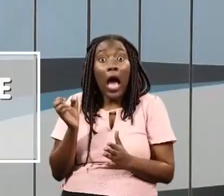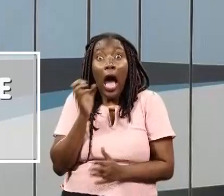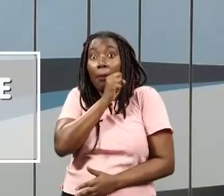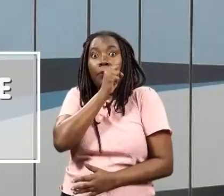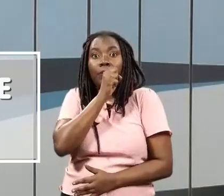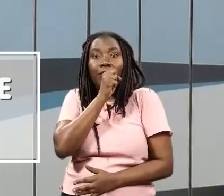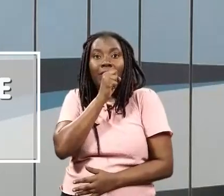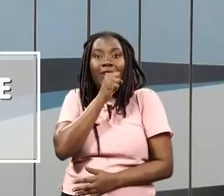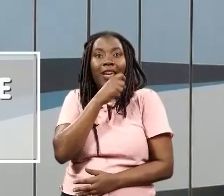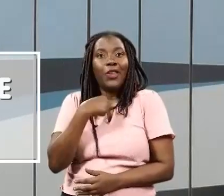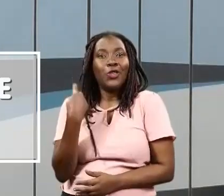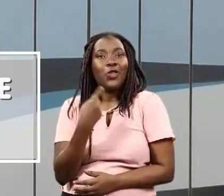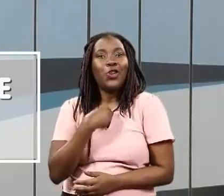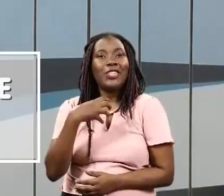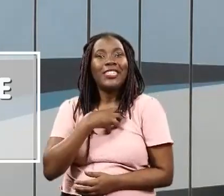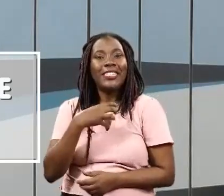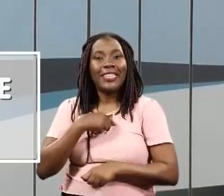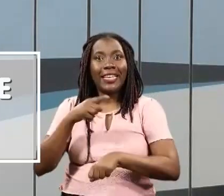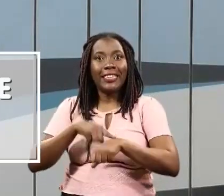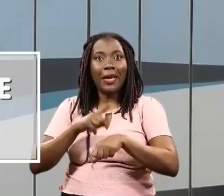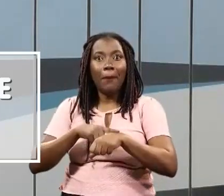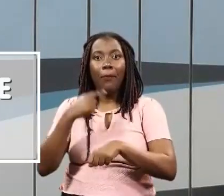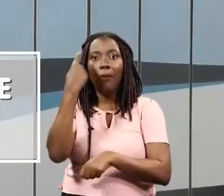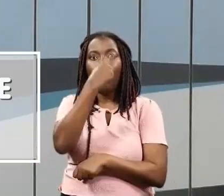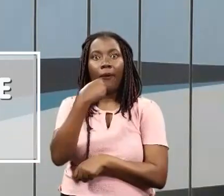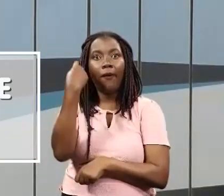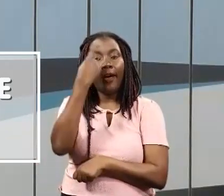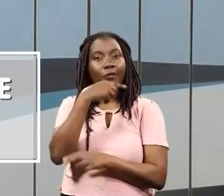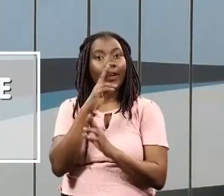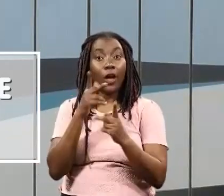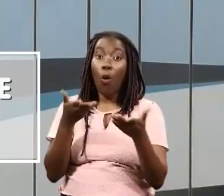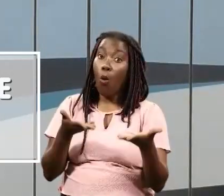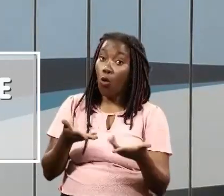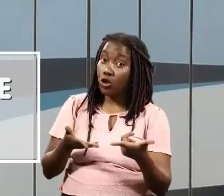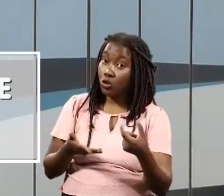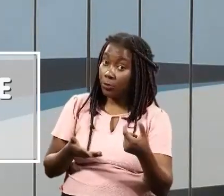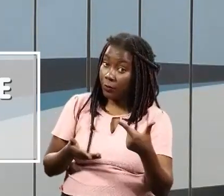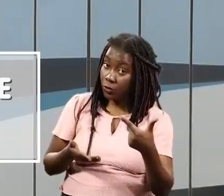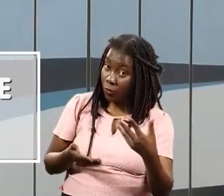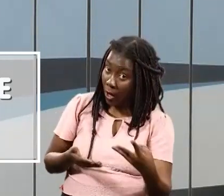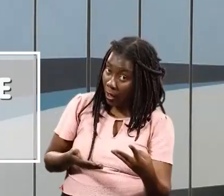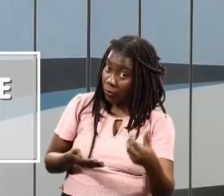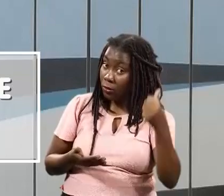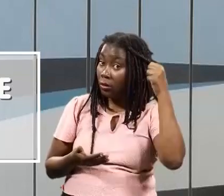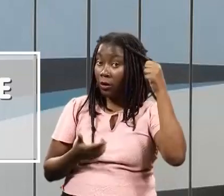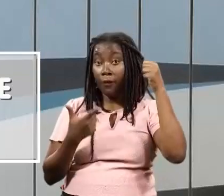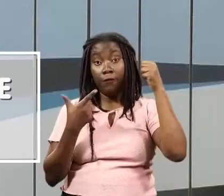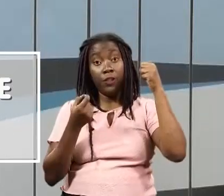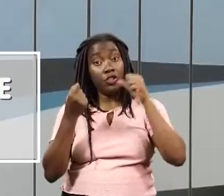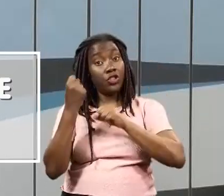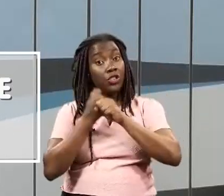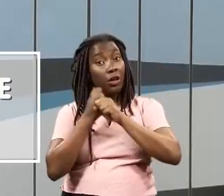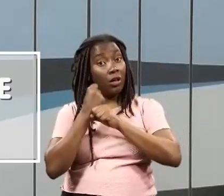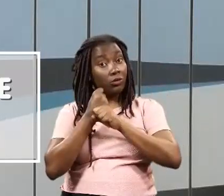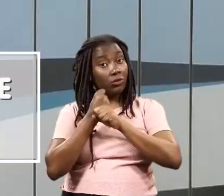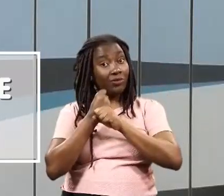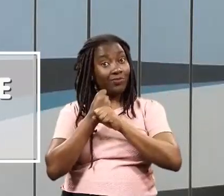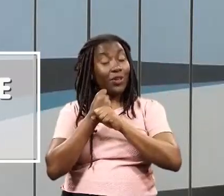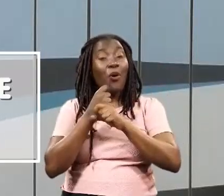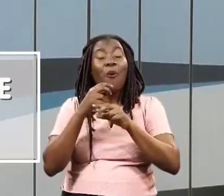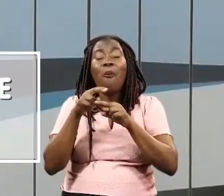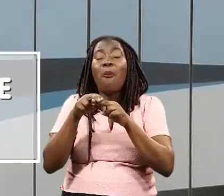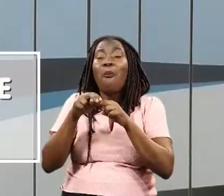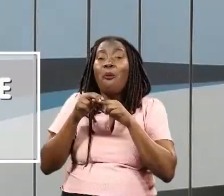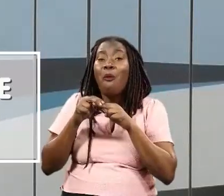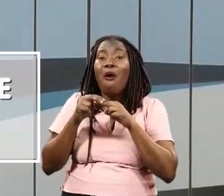A nossa sensação do tempo passando é diferente hoje, em 2024, para 20 anos atrás. É muito diferente. Por conta